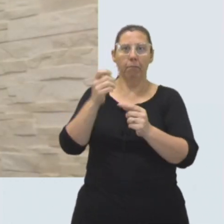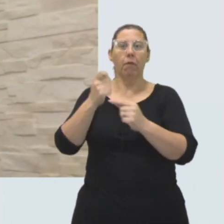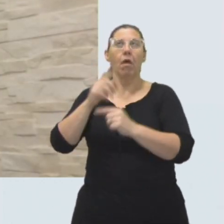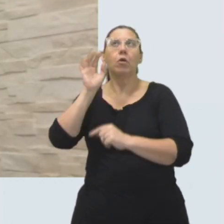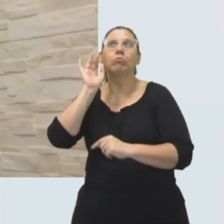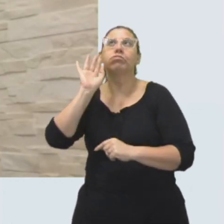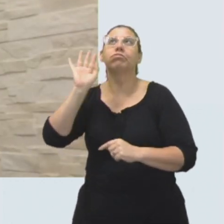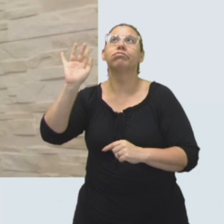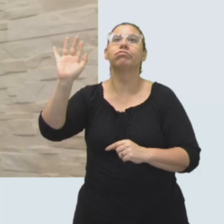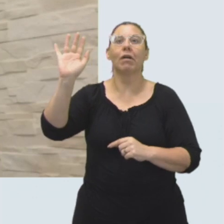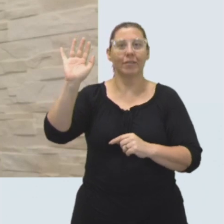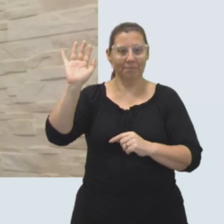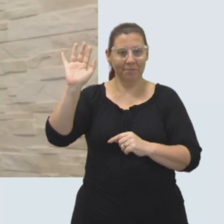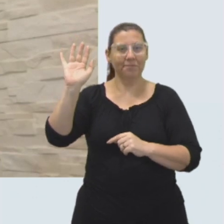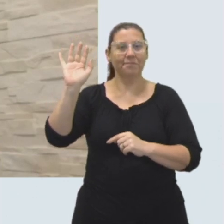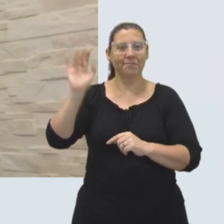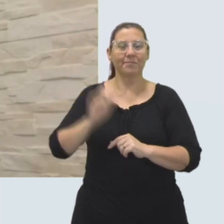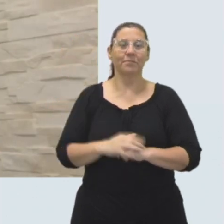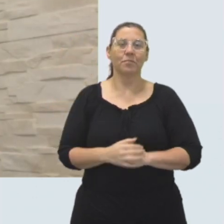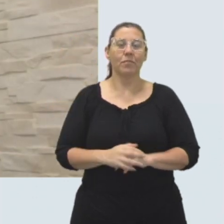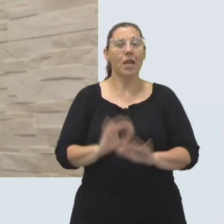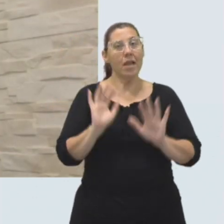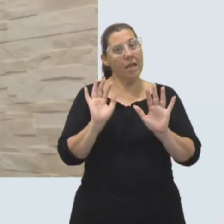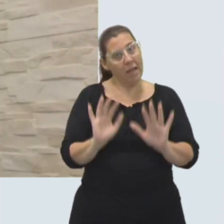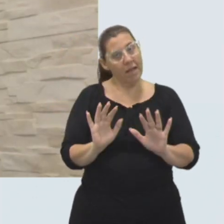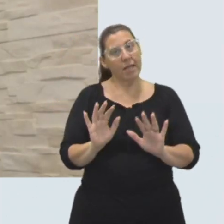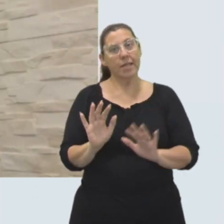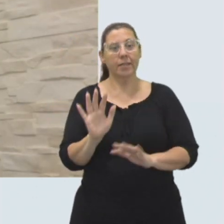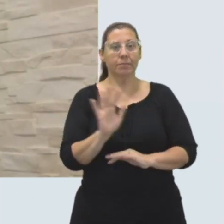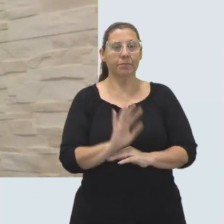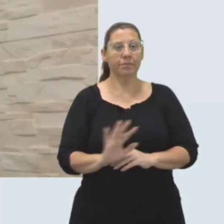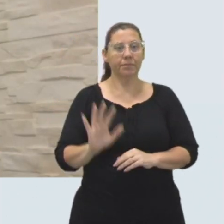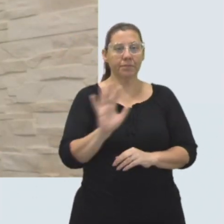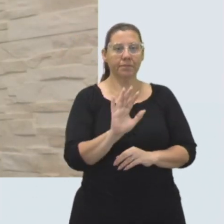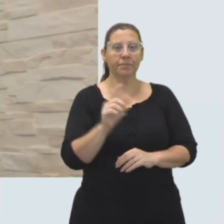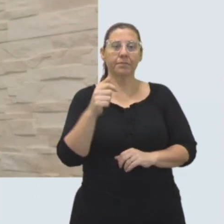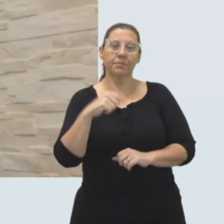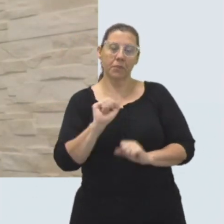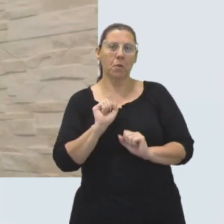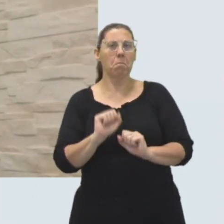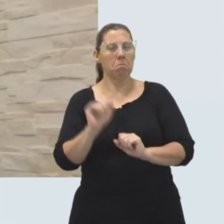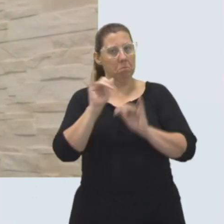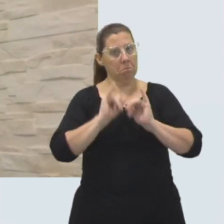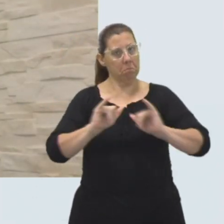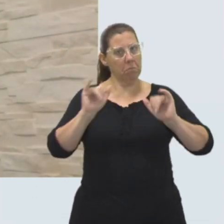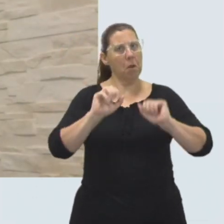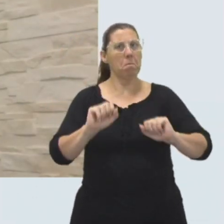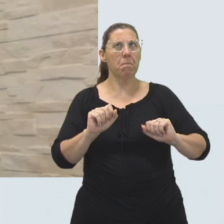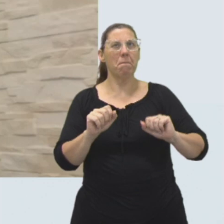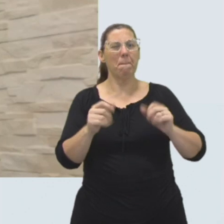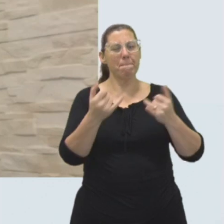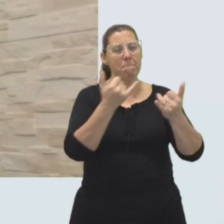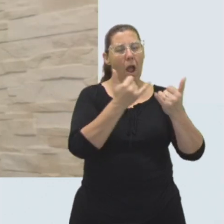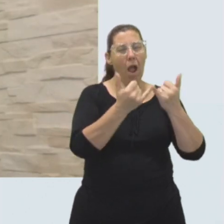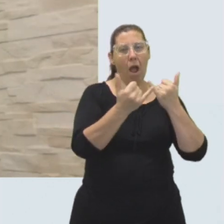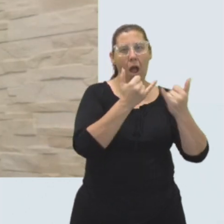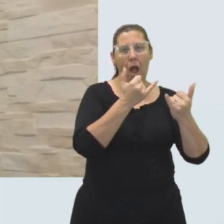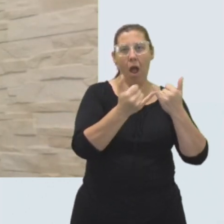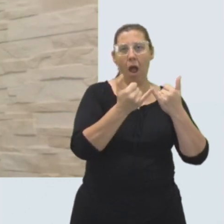também, né? Assim, na forma digital, as narrativas acabam tendo propriedades parecidas